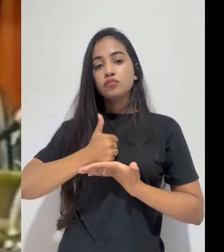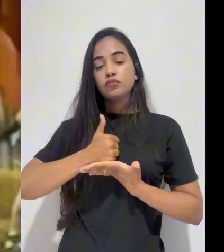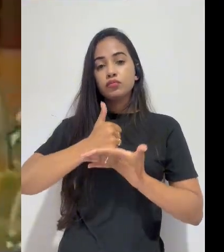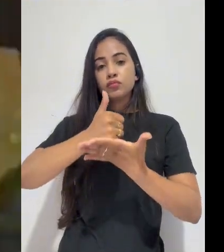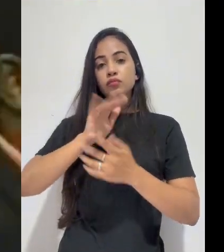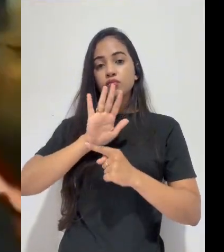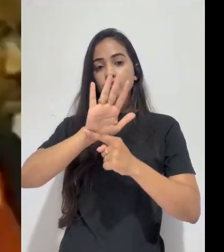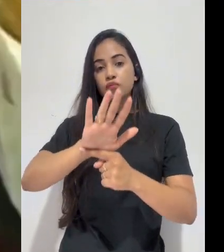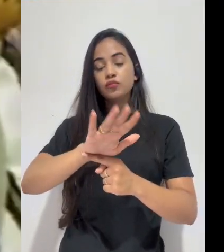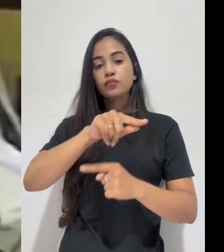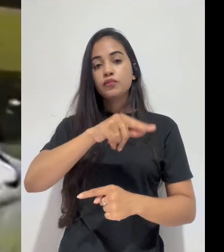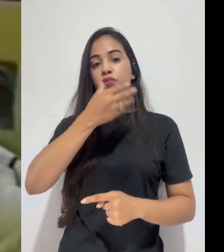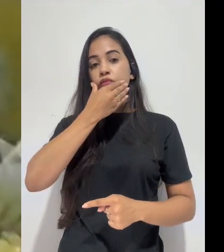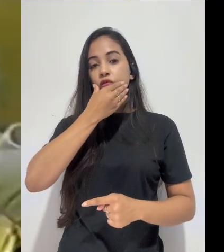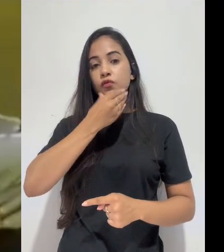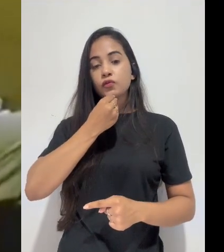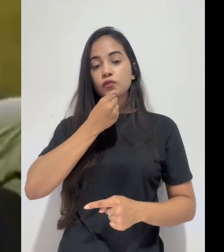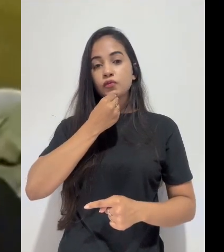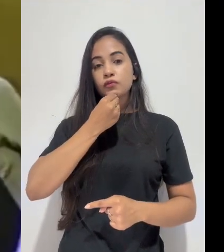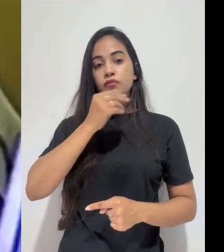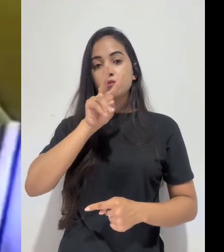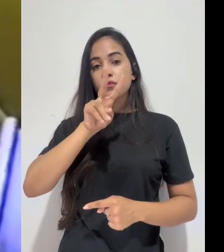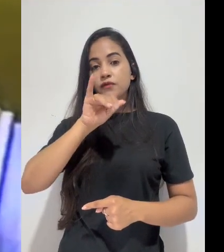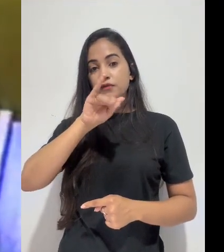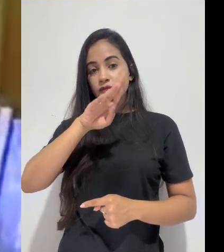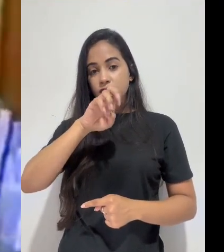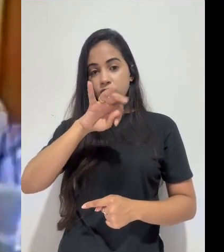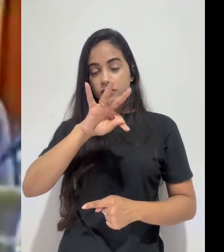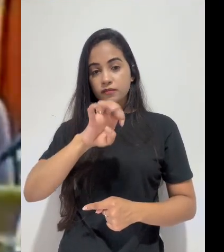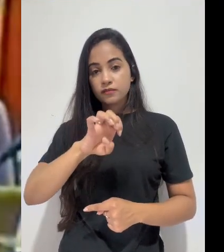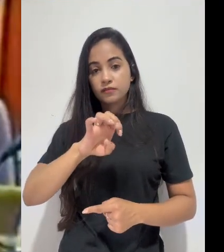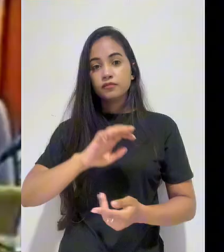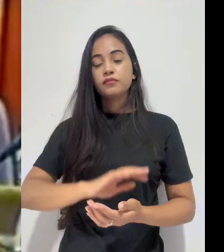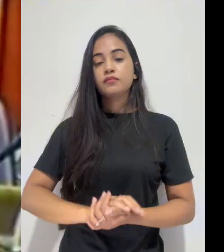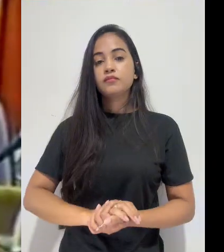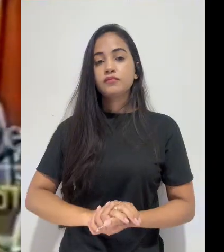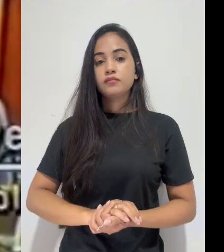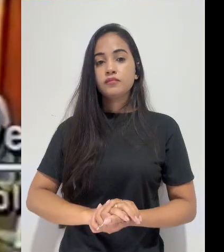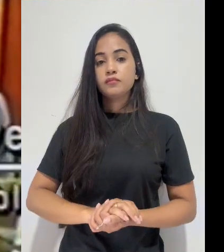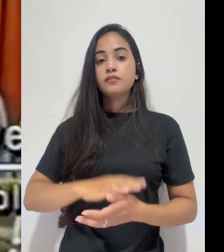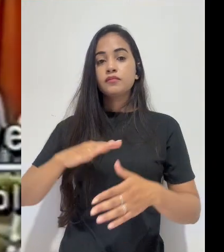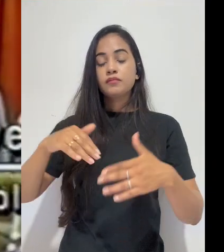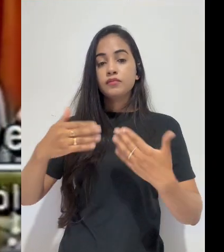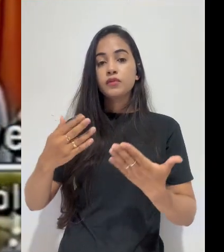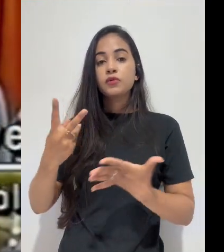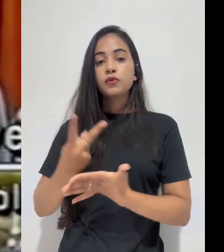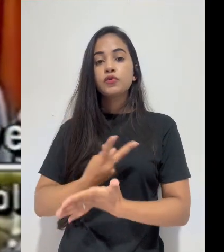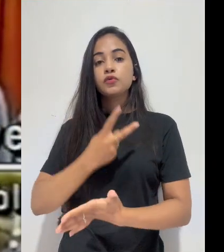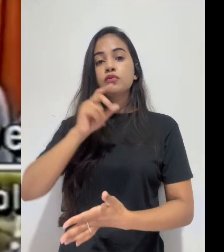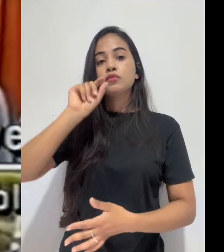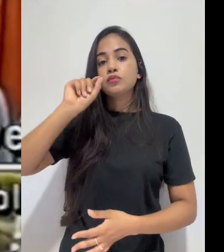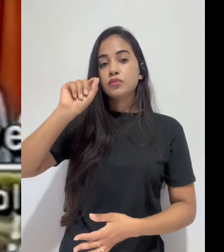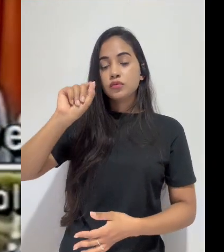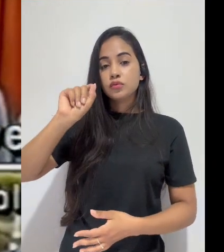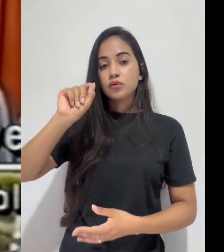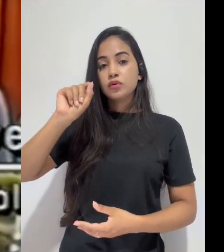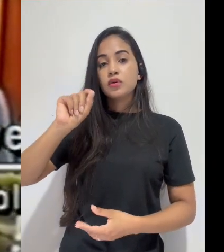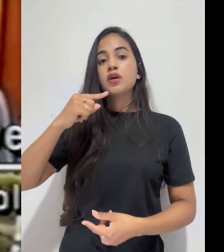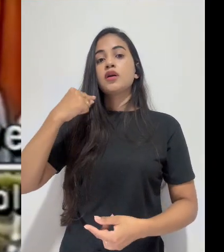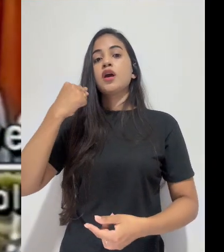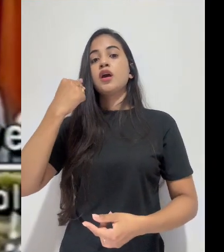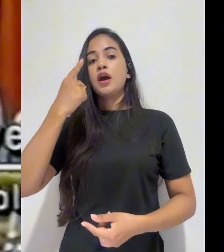no sentido de responsabilizar penalmente o autor do crime de racismo. É sintomático o que